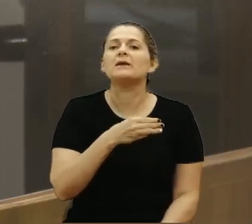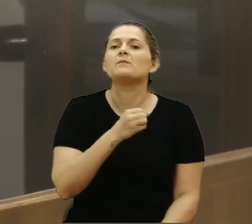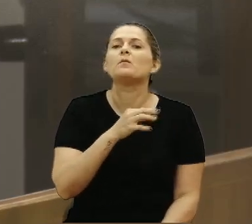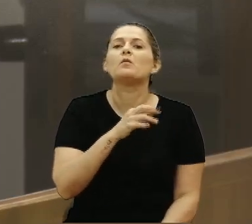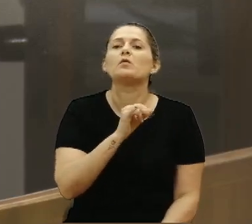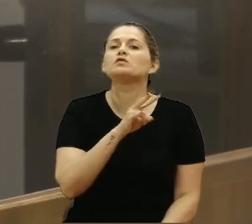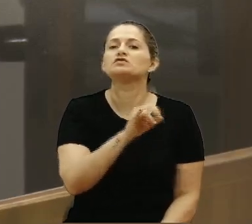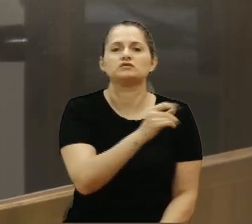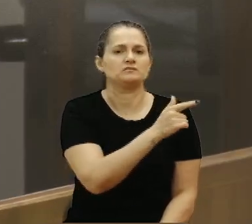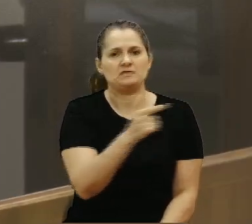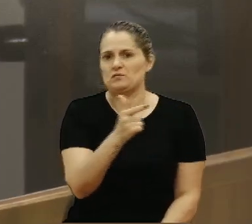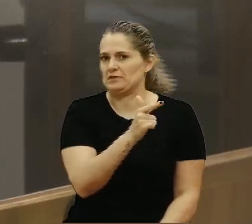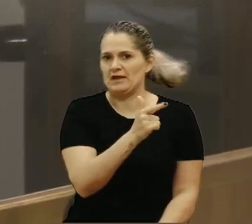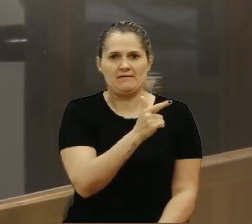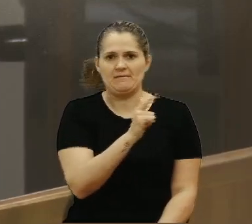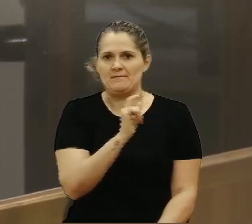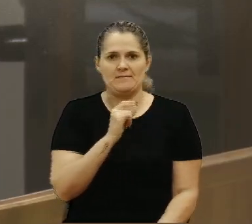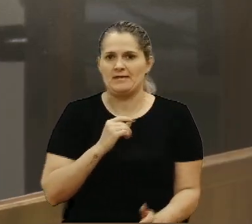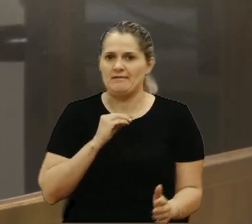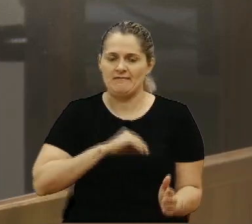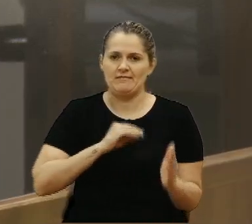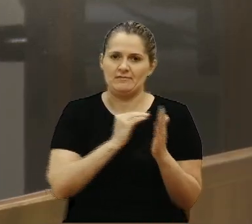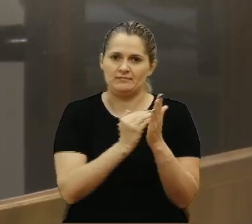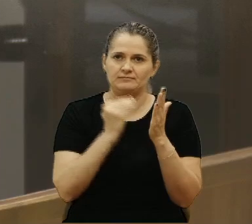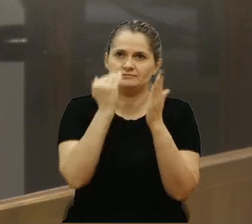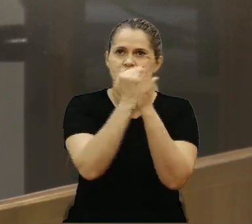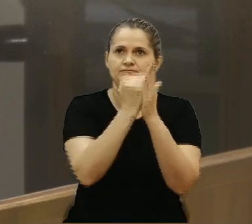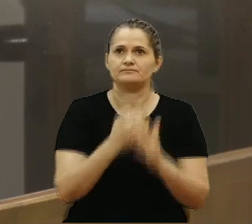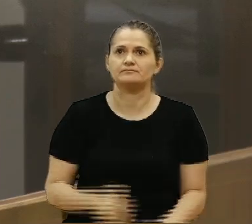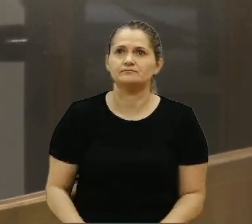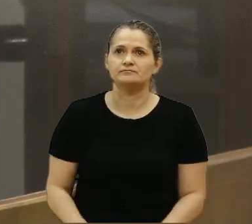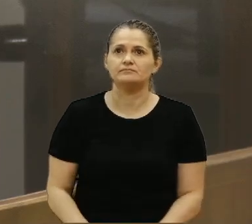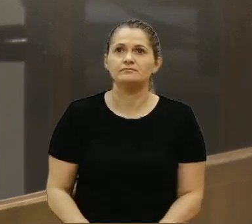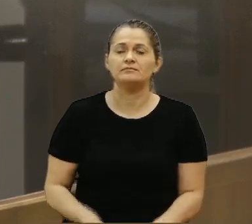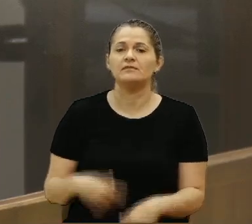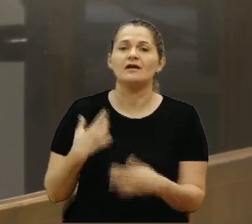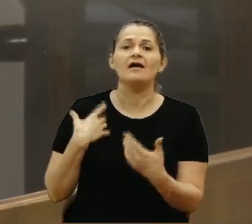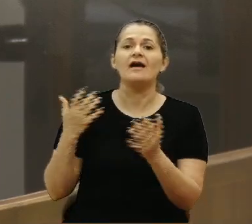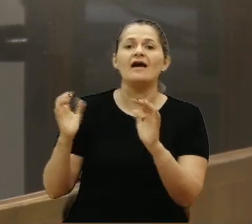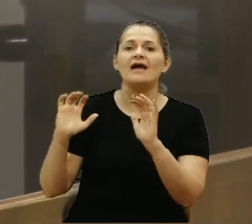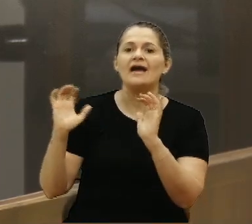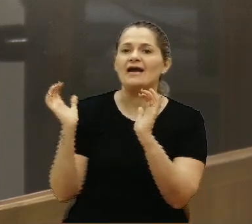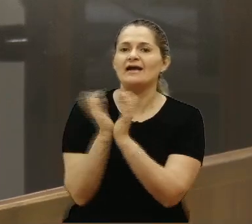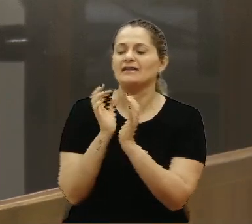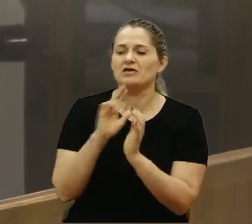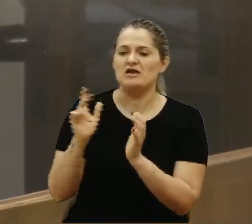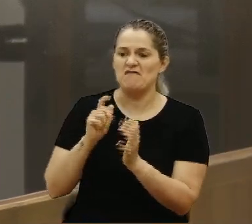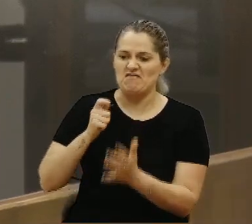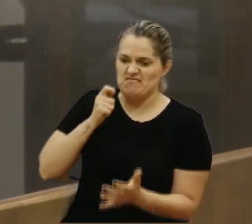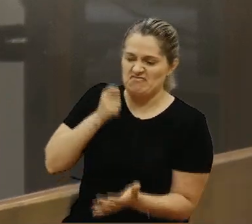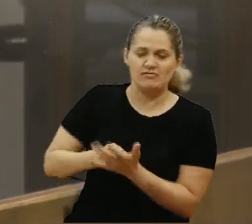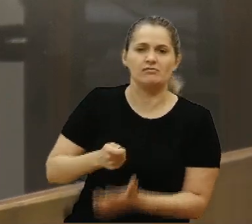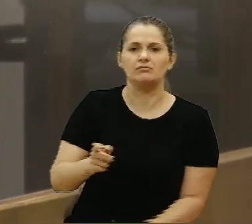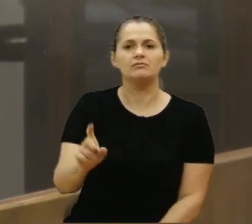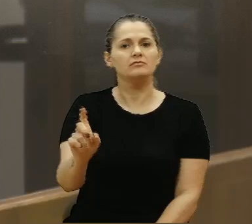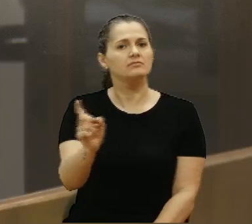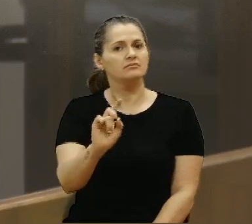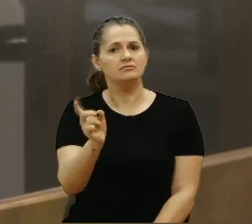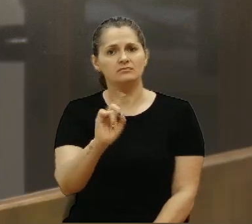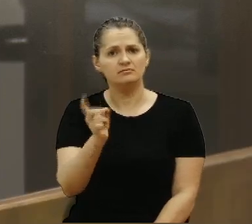E a categoria não é, de forma alguma, tem sido intransigente nas suas reivindicações. Tanto